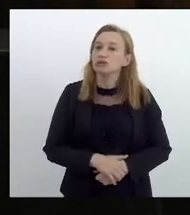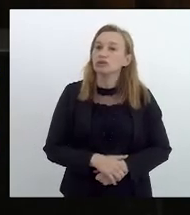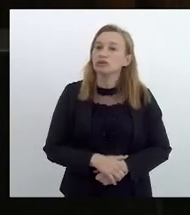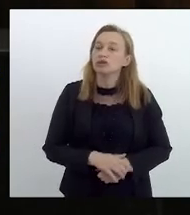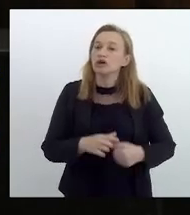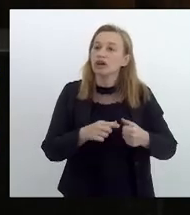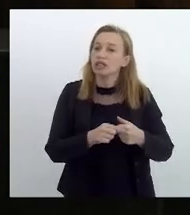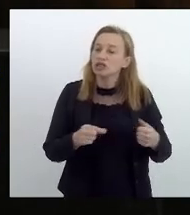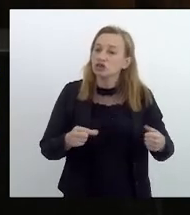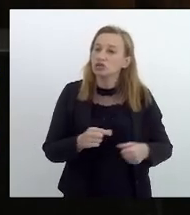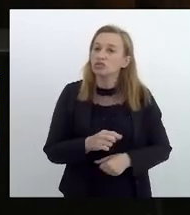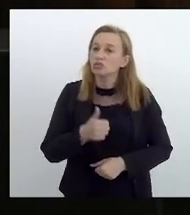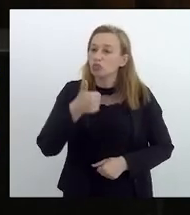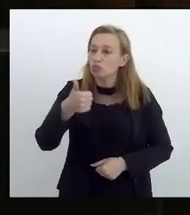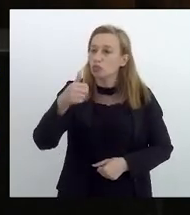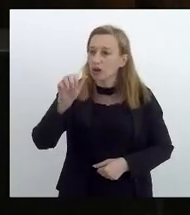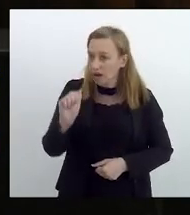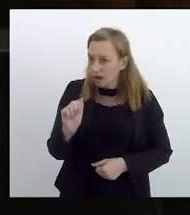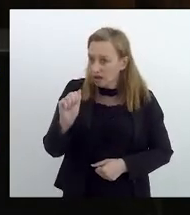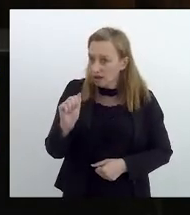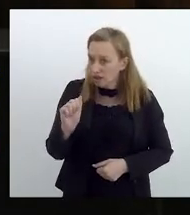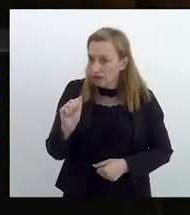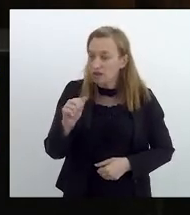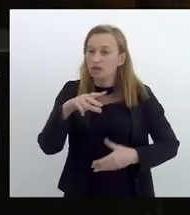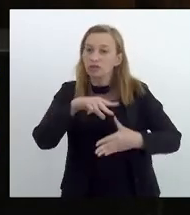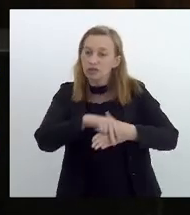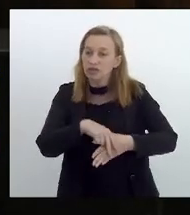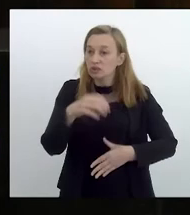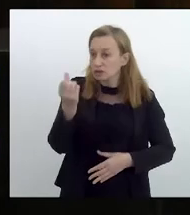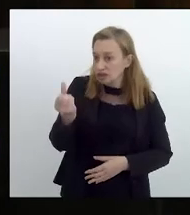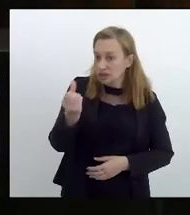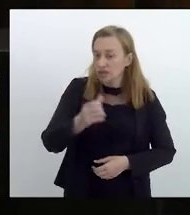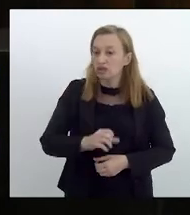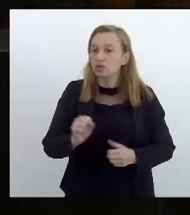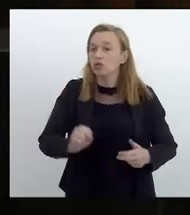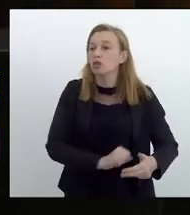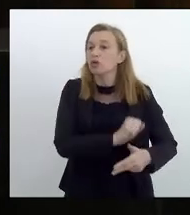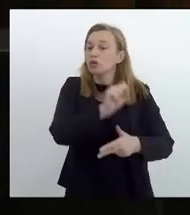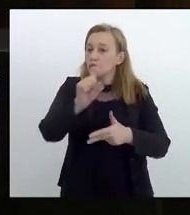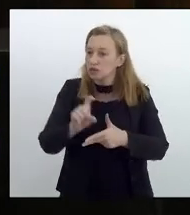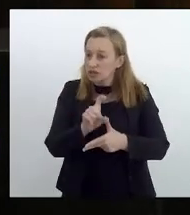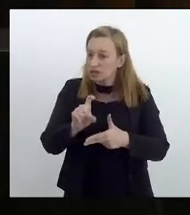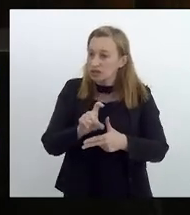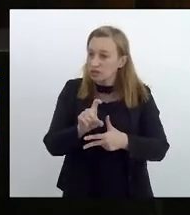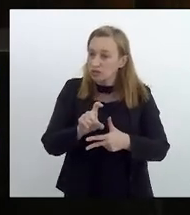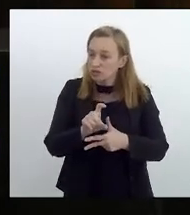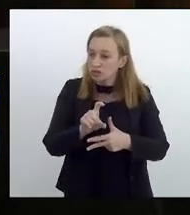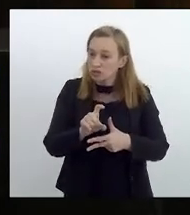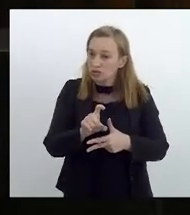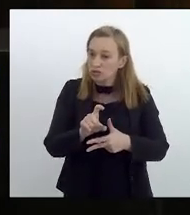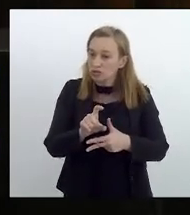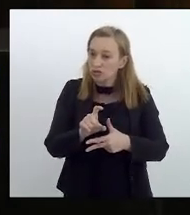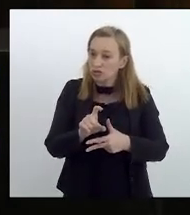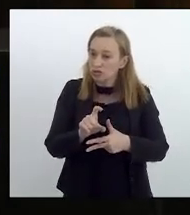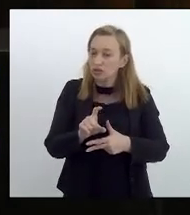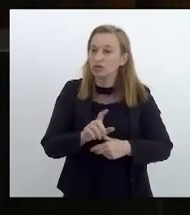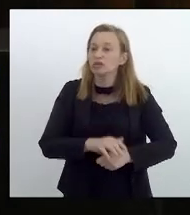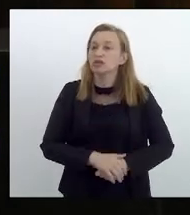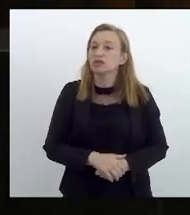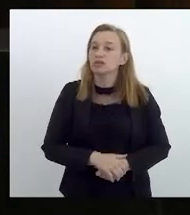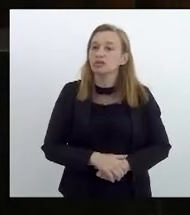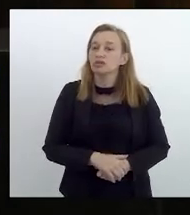artigo um ar e o inciso 6 O Poder Executivo prever a nas